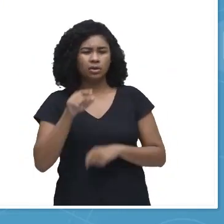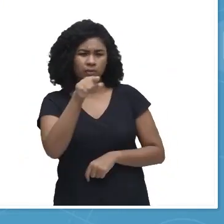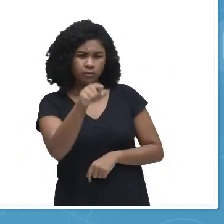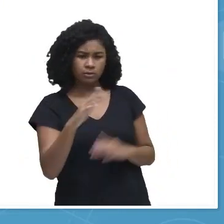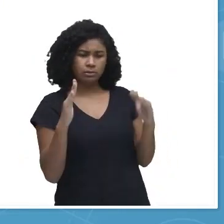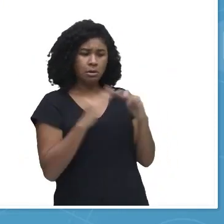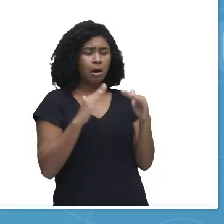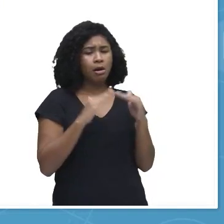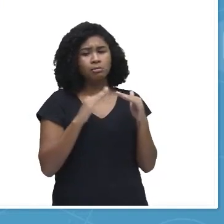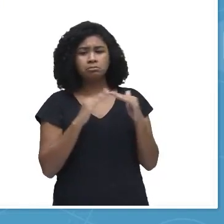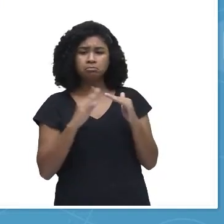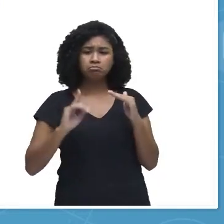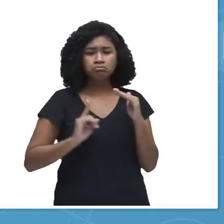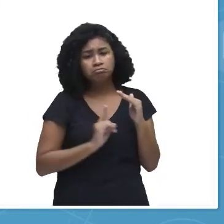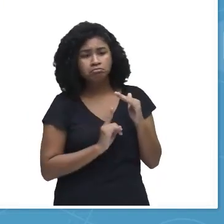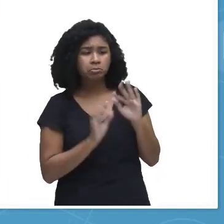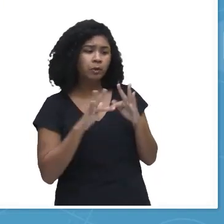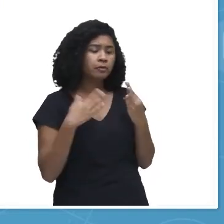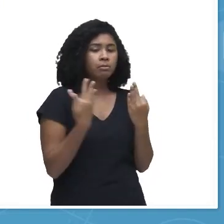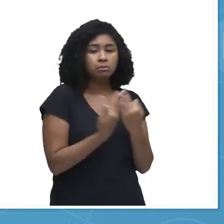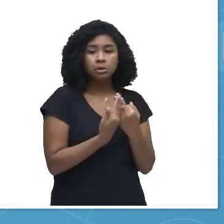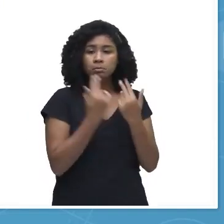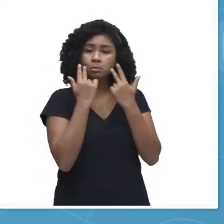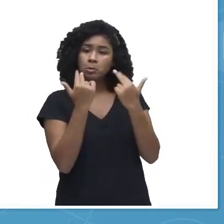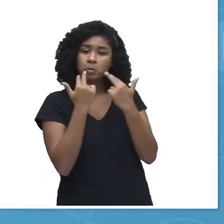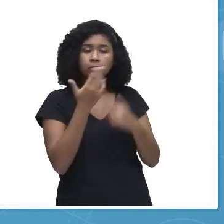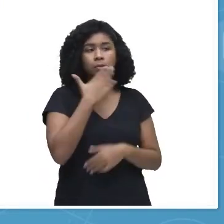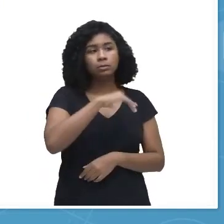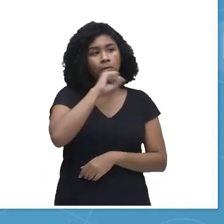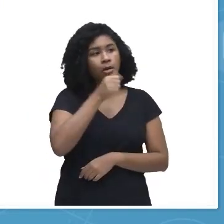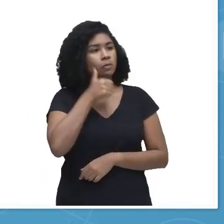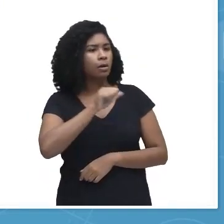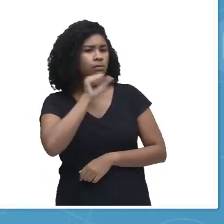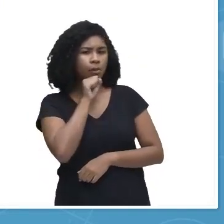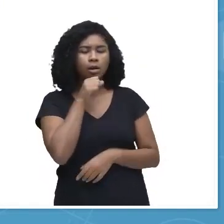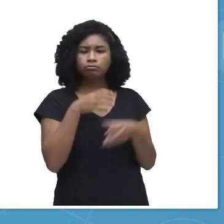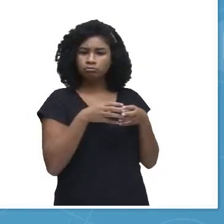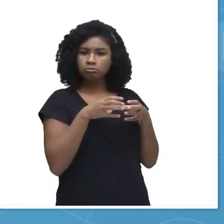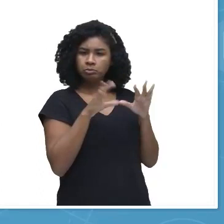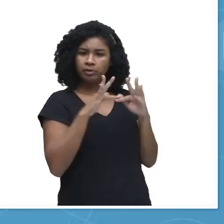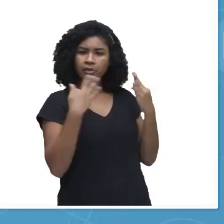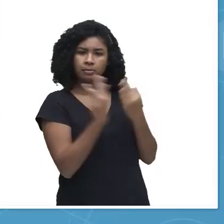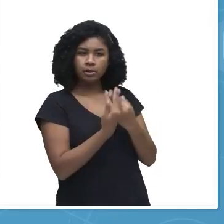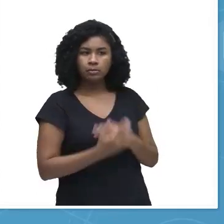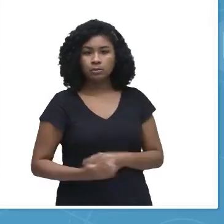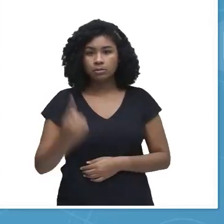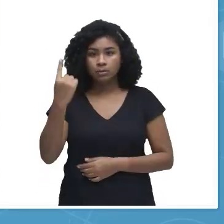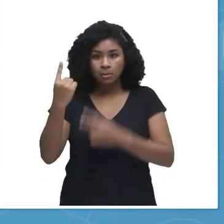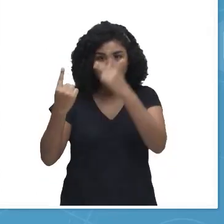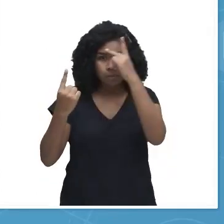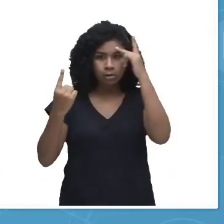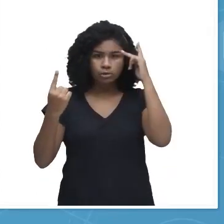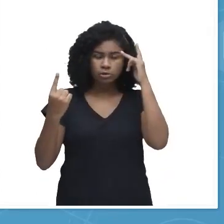casa, com a sua família, com o seu pai e sua mãe, e alguém, de forma violenta e